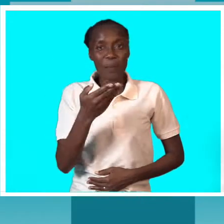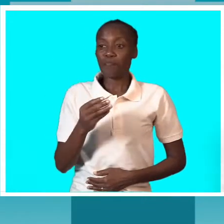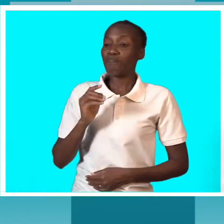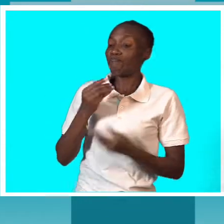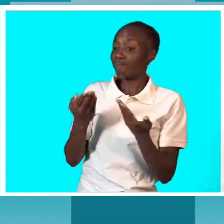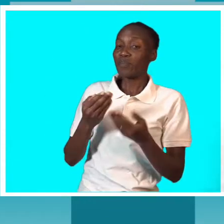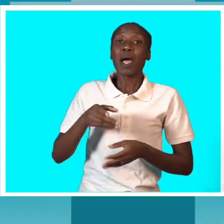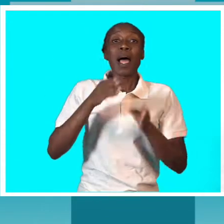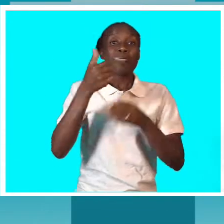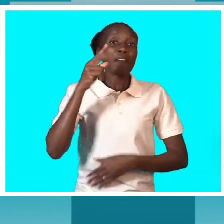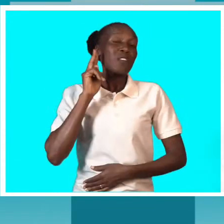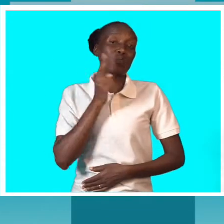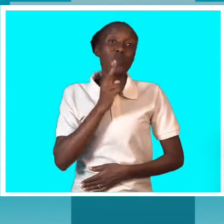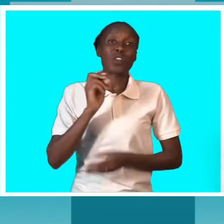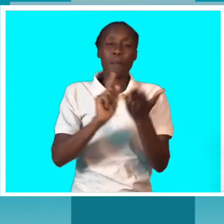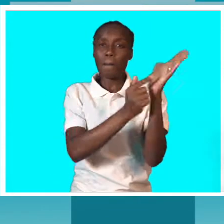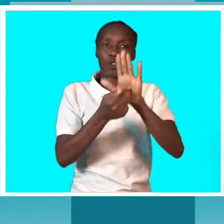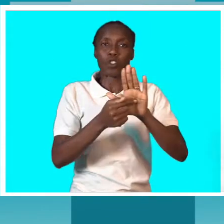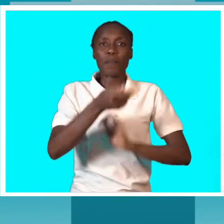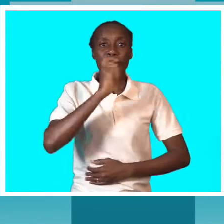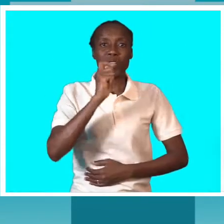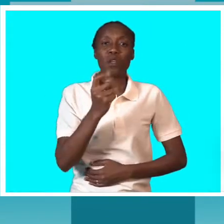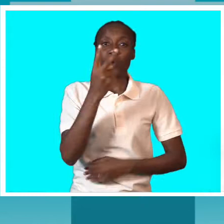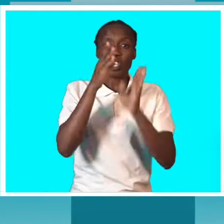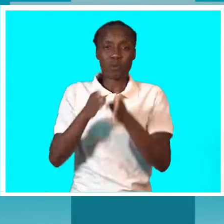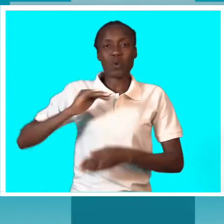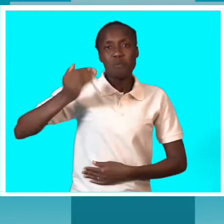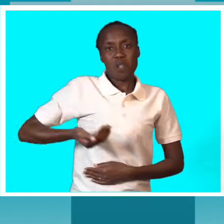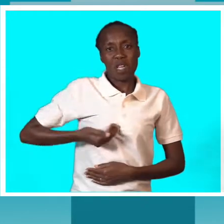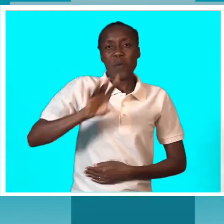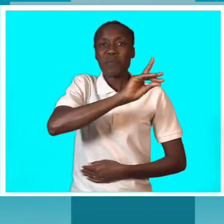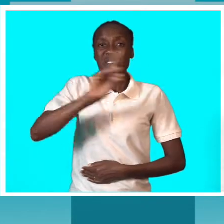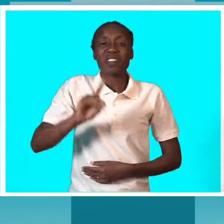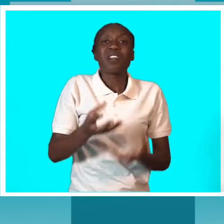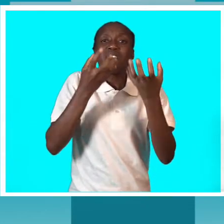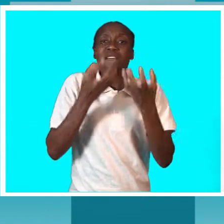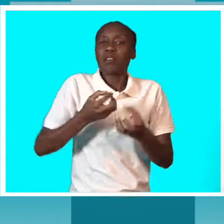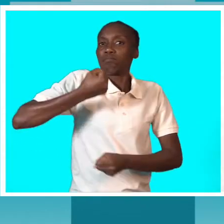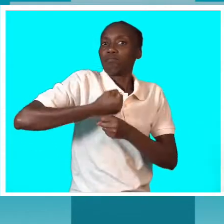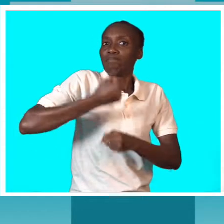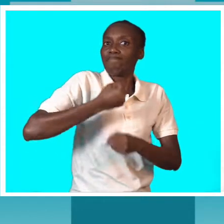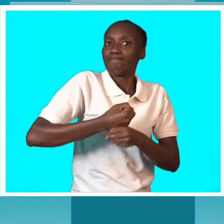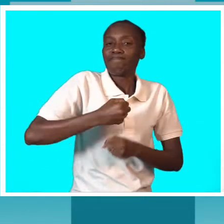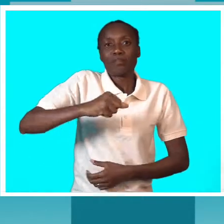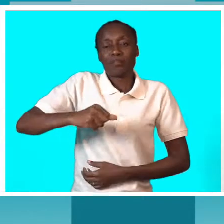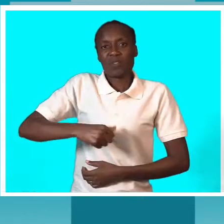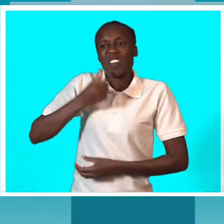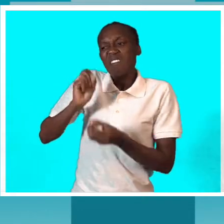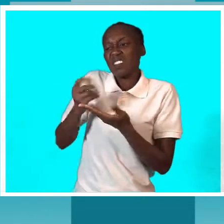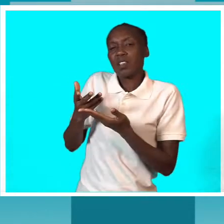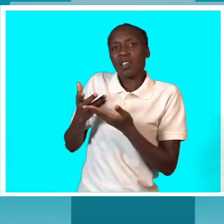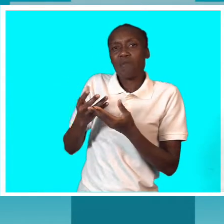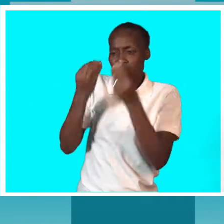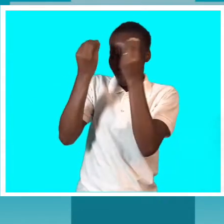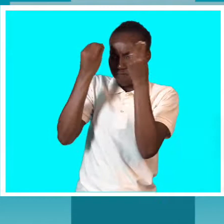deficiência na cidade de Chimoio, por falta de emprego e lhes recorreram a cursos profissionais.